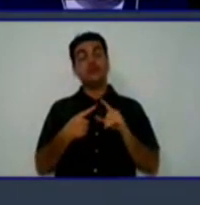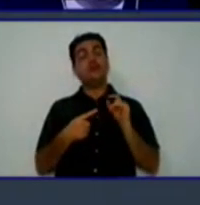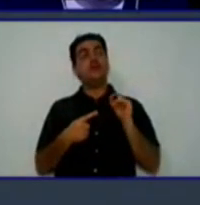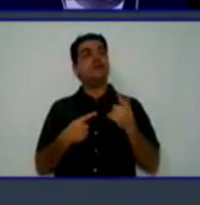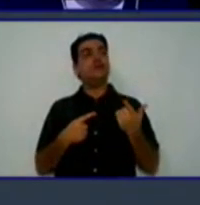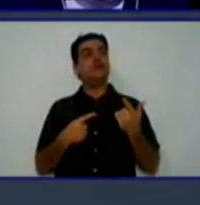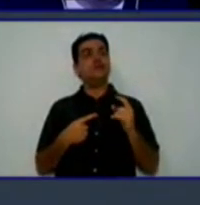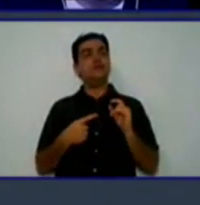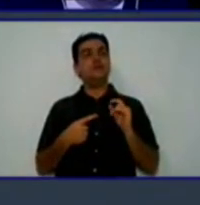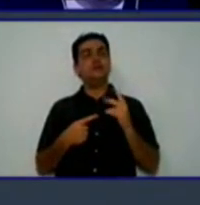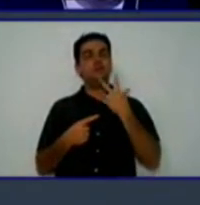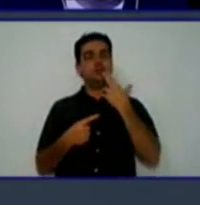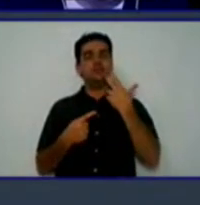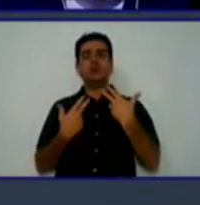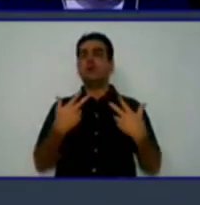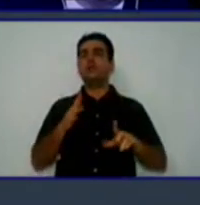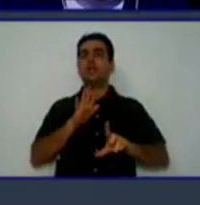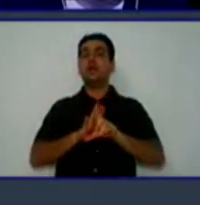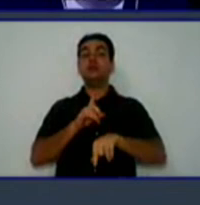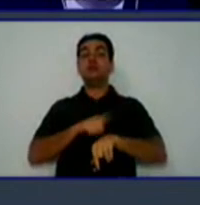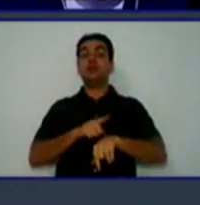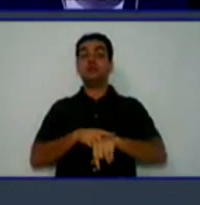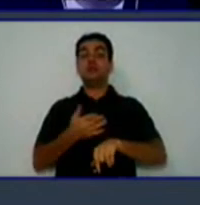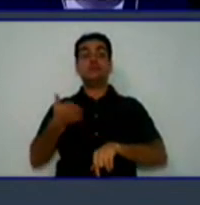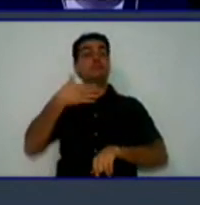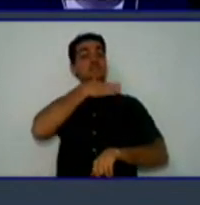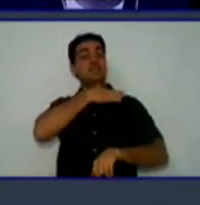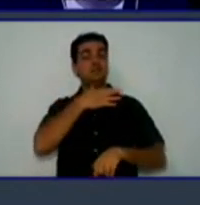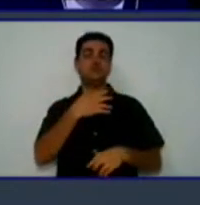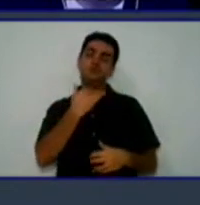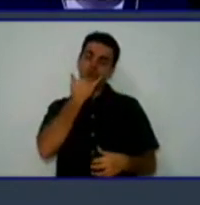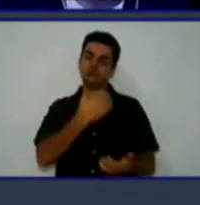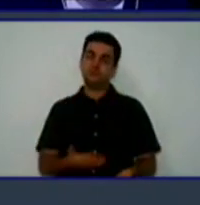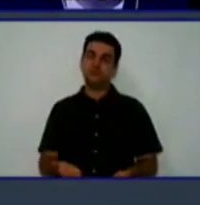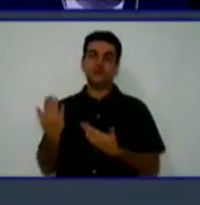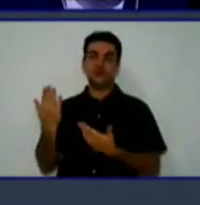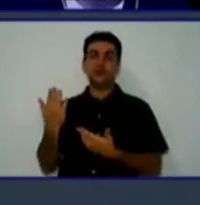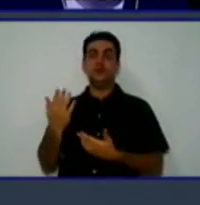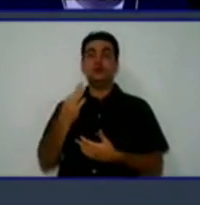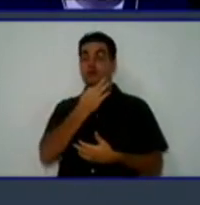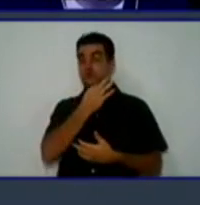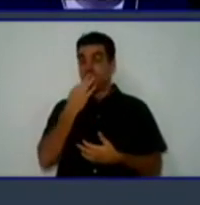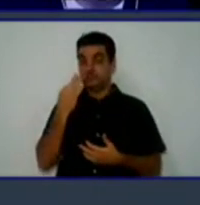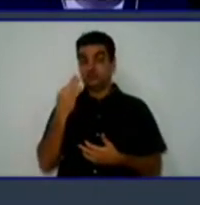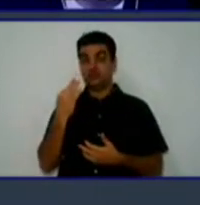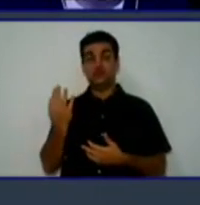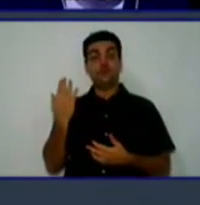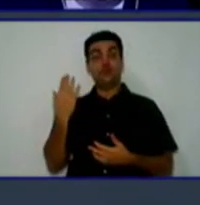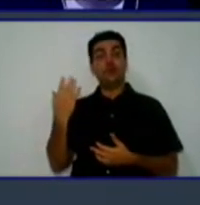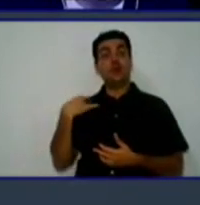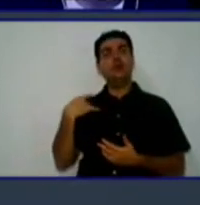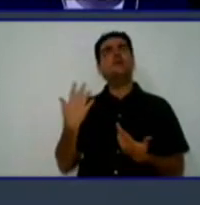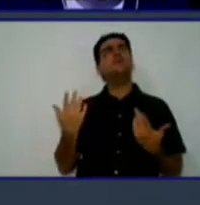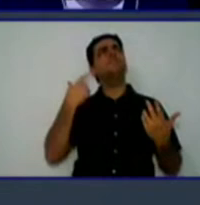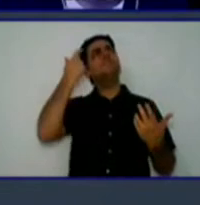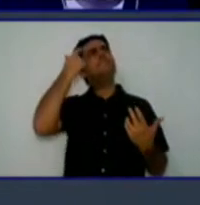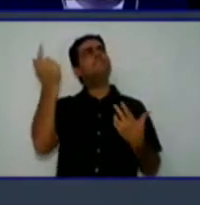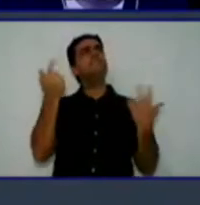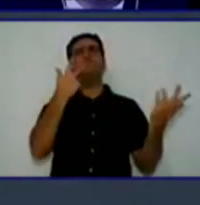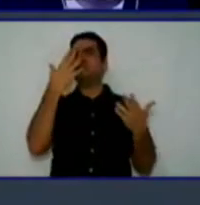de permissivo legal à época. Aqui, pedindo todas as vênias ao ministro Tarcísio Vieira, eu não entendo isso como